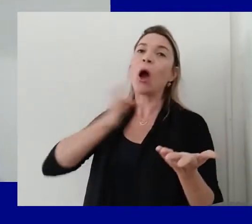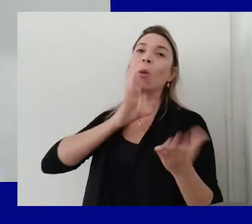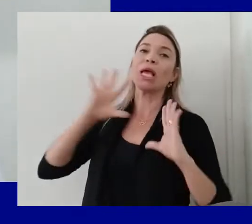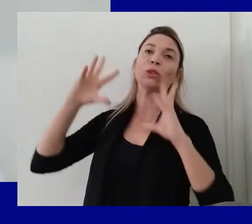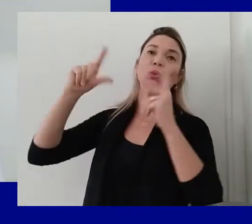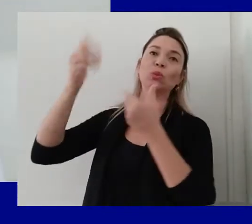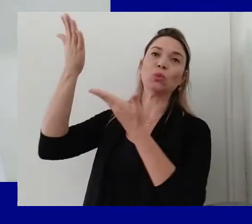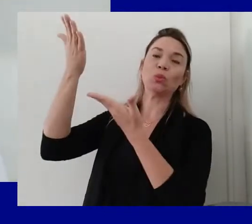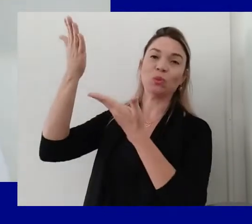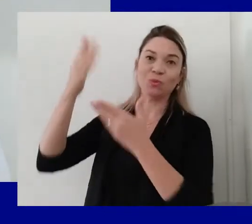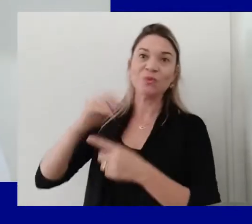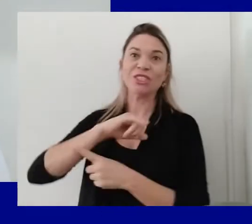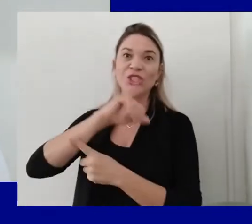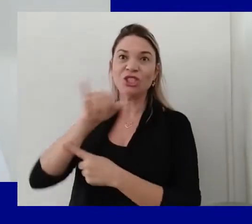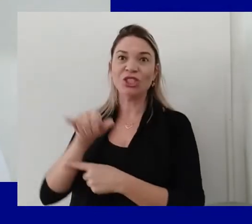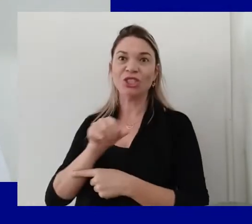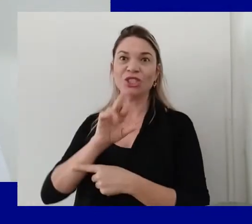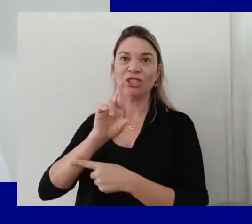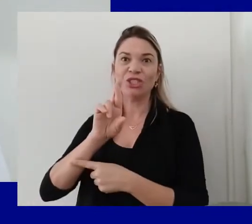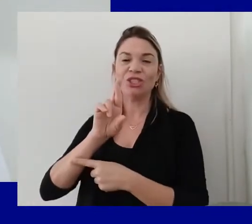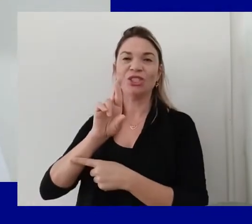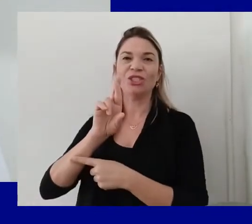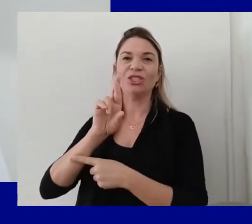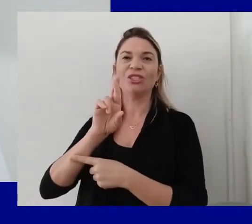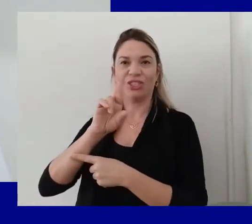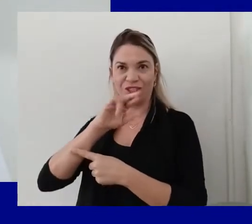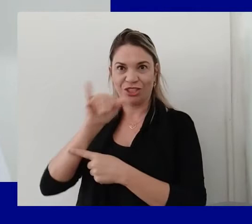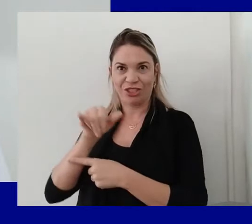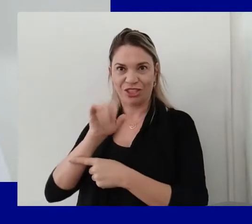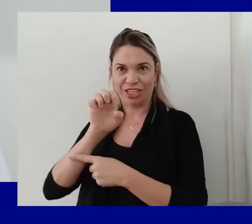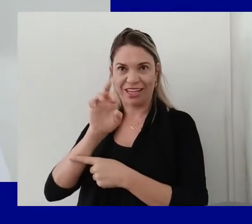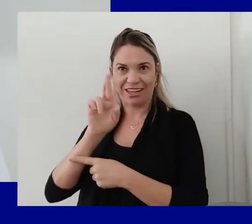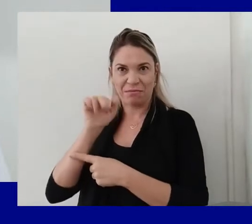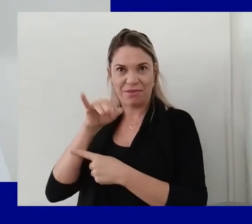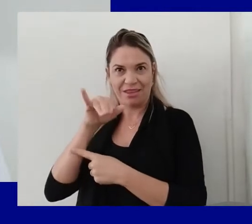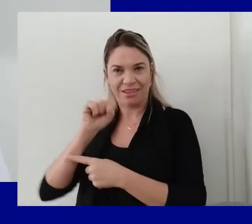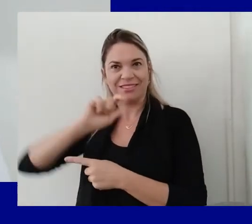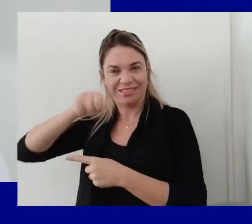profeta Jeremias, no capítulo 29,